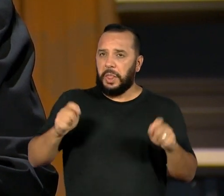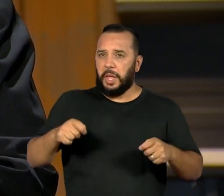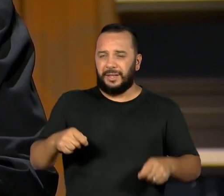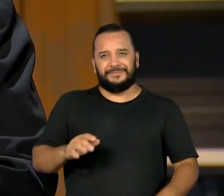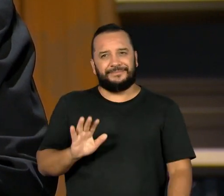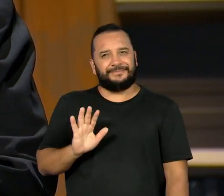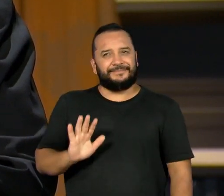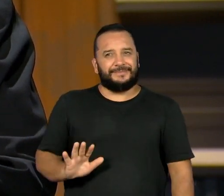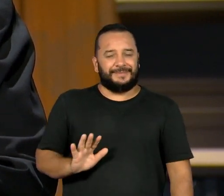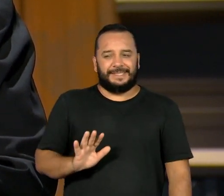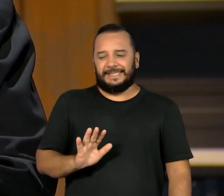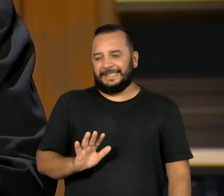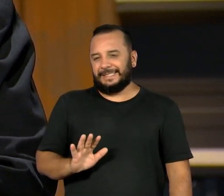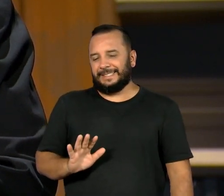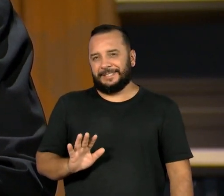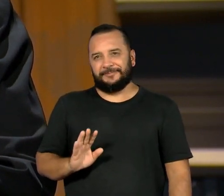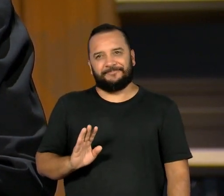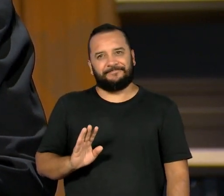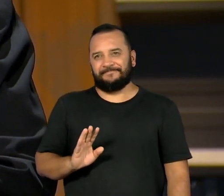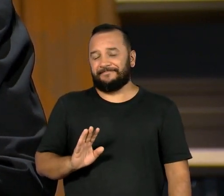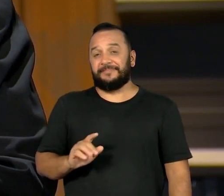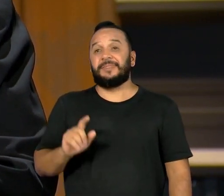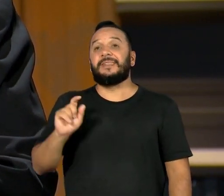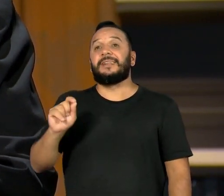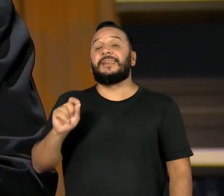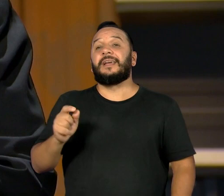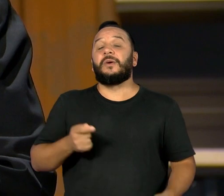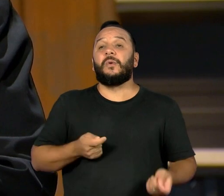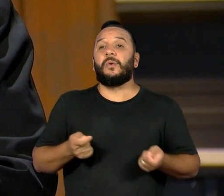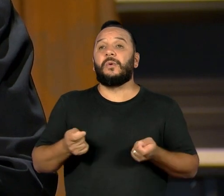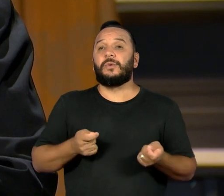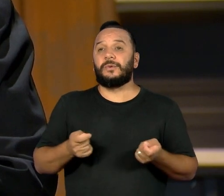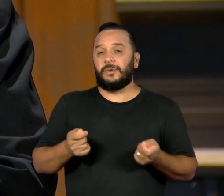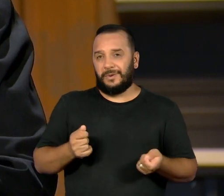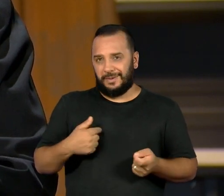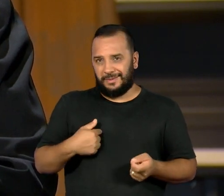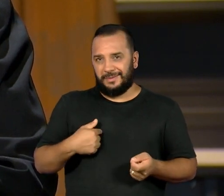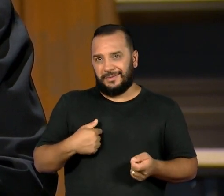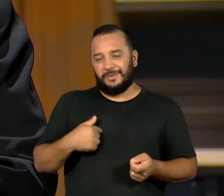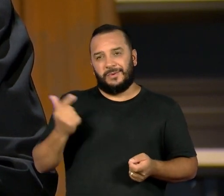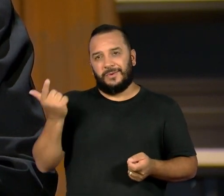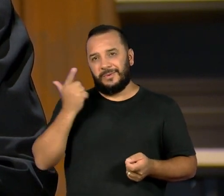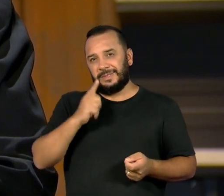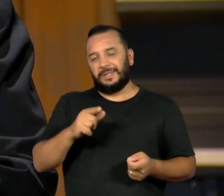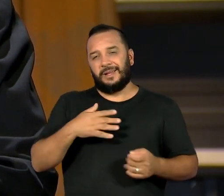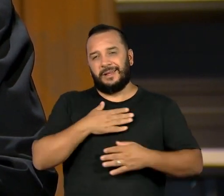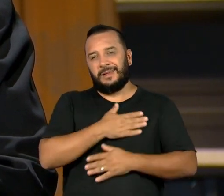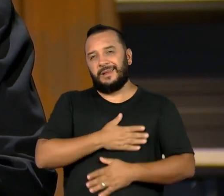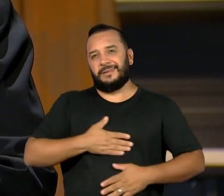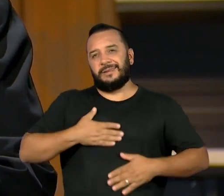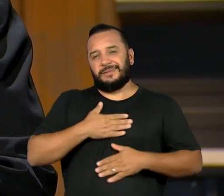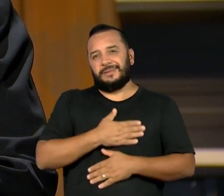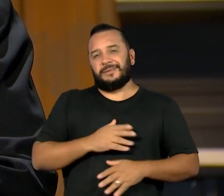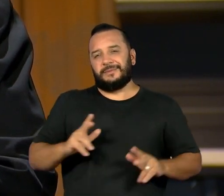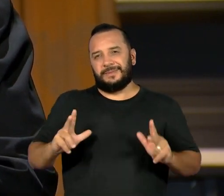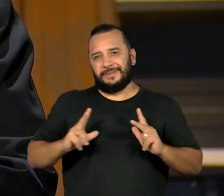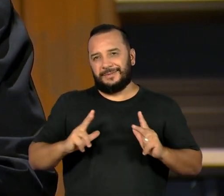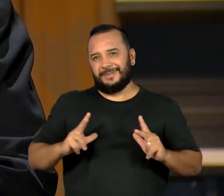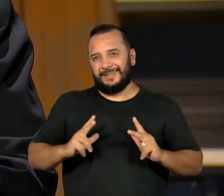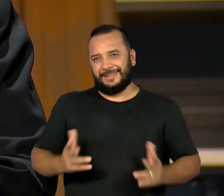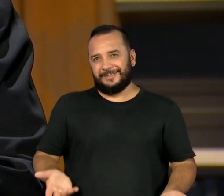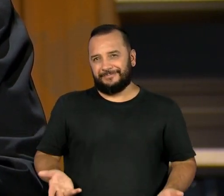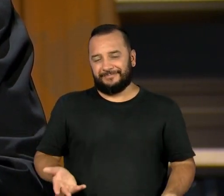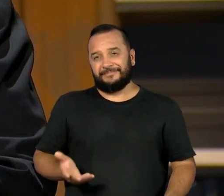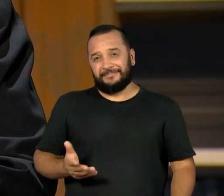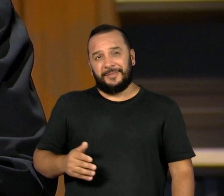das contas, né, quem controla é que atinge a realização pessoal. Acho que essa é a